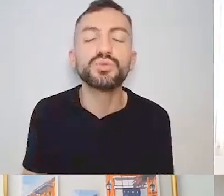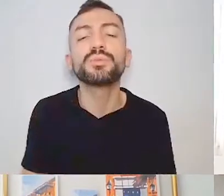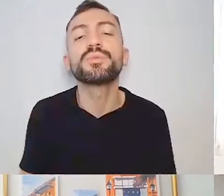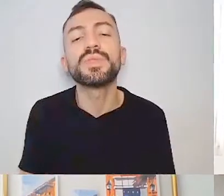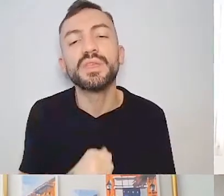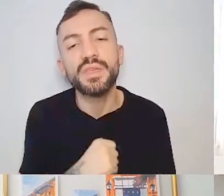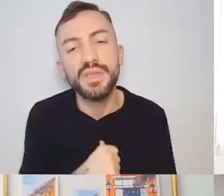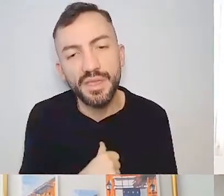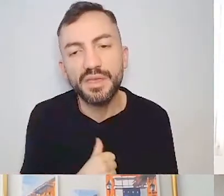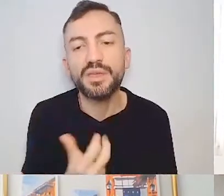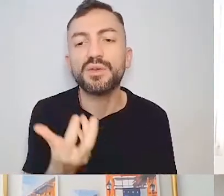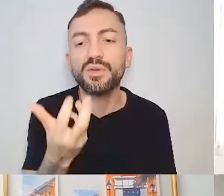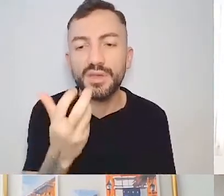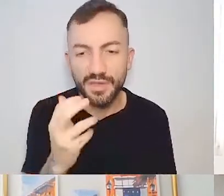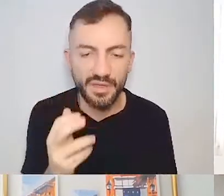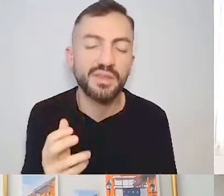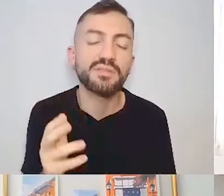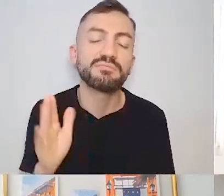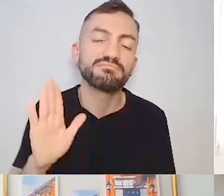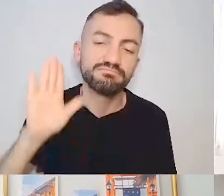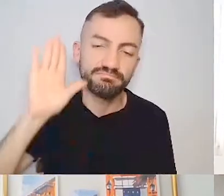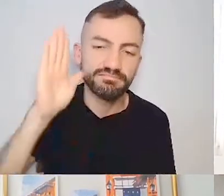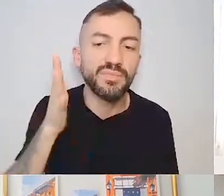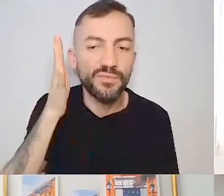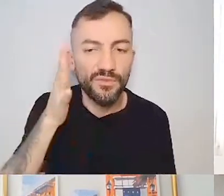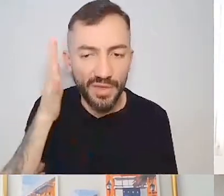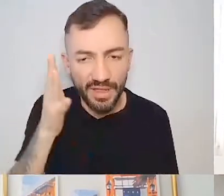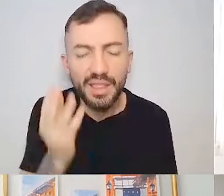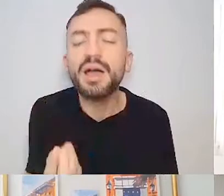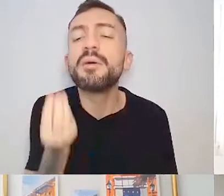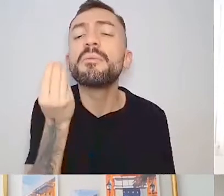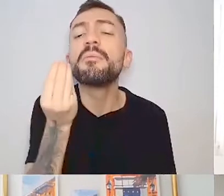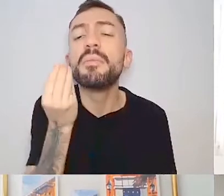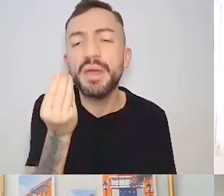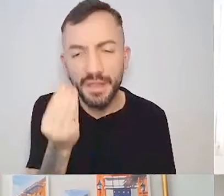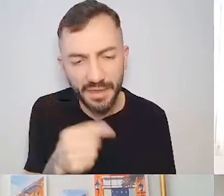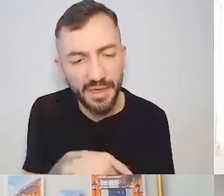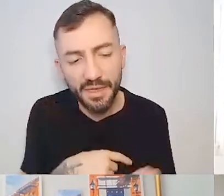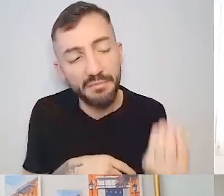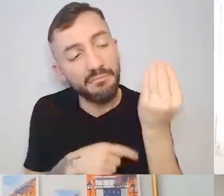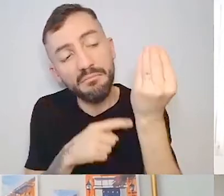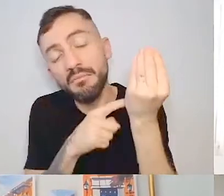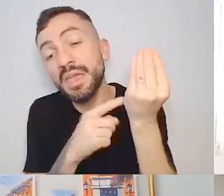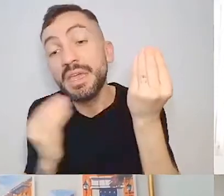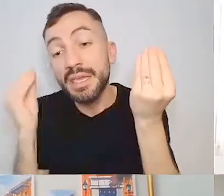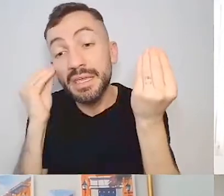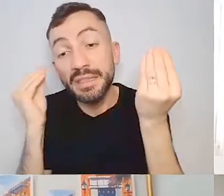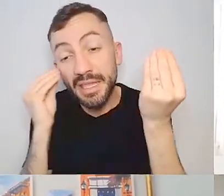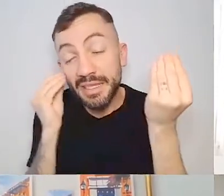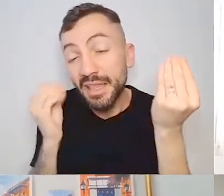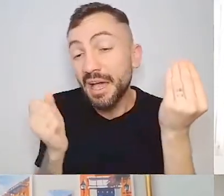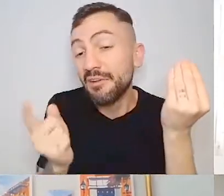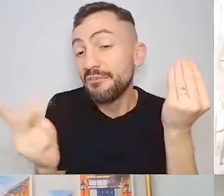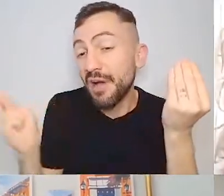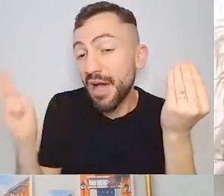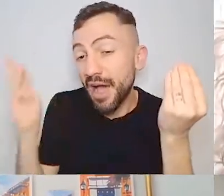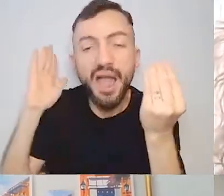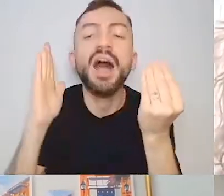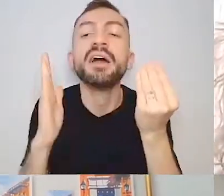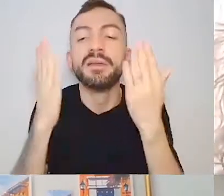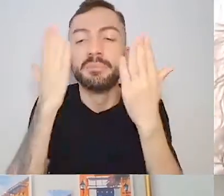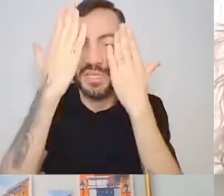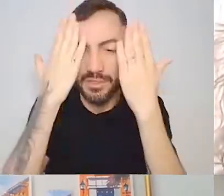de fala hoje, nesse lançamento, tem o intuito de tentar representar aqui as muitas psicólogas e